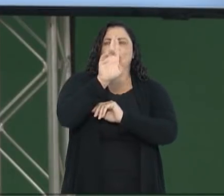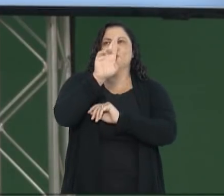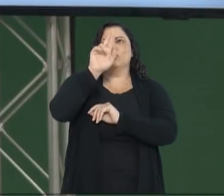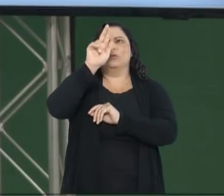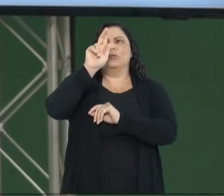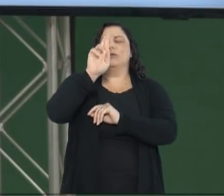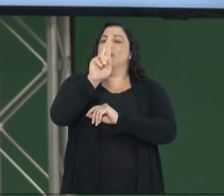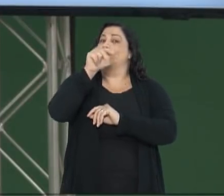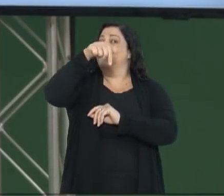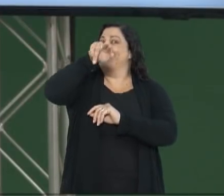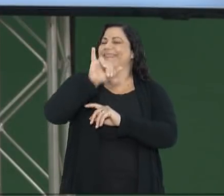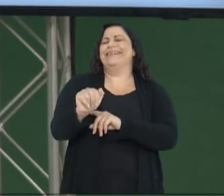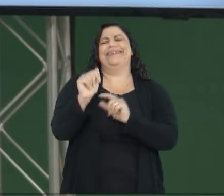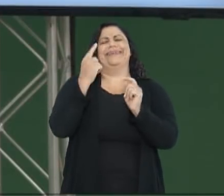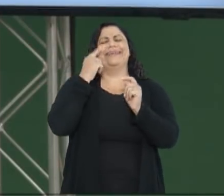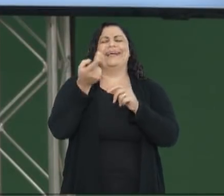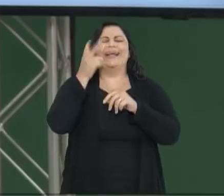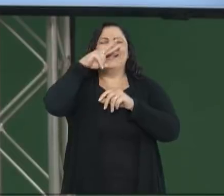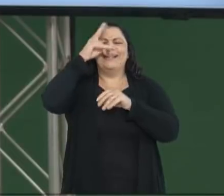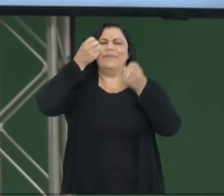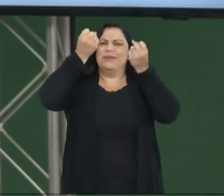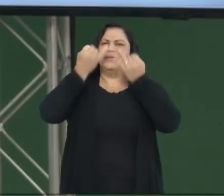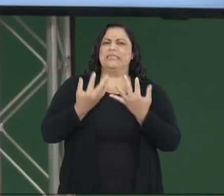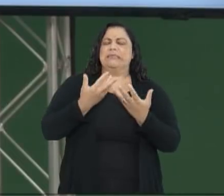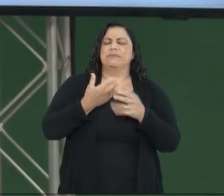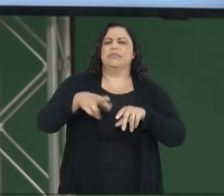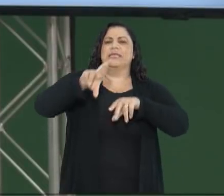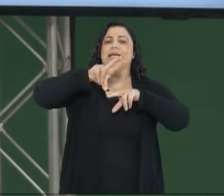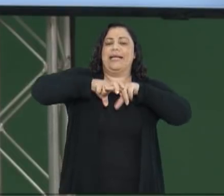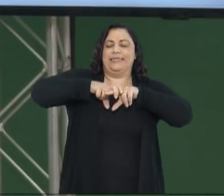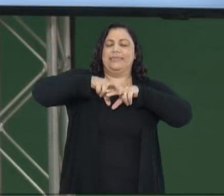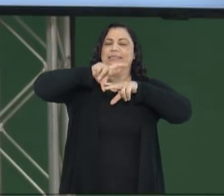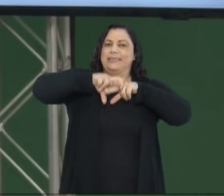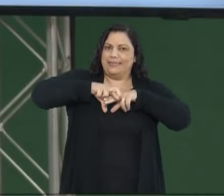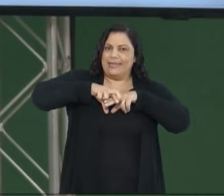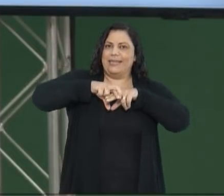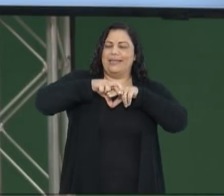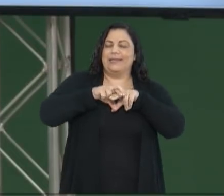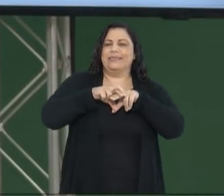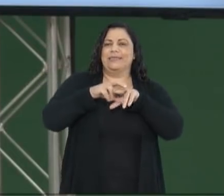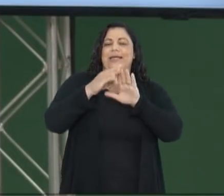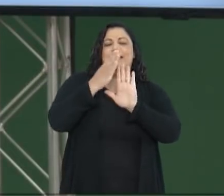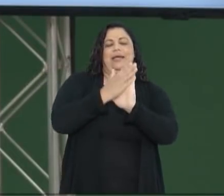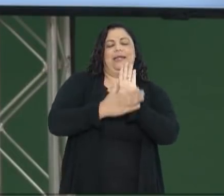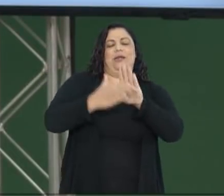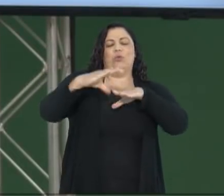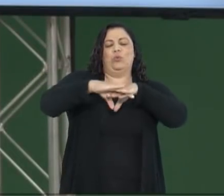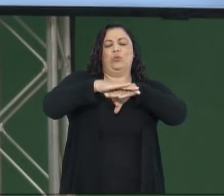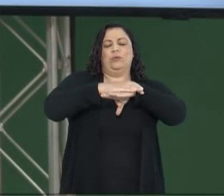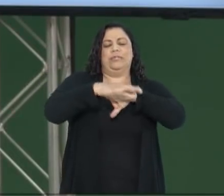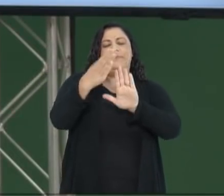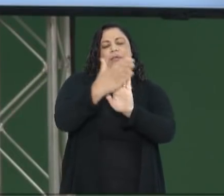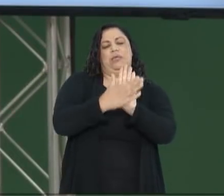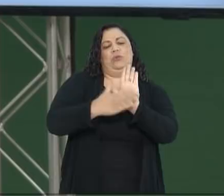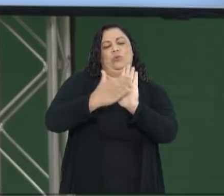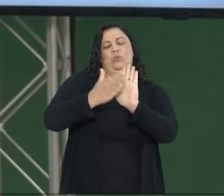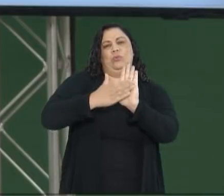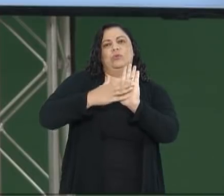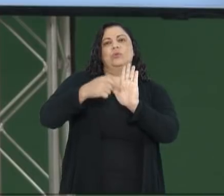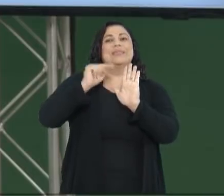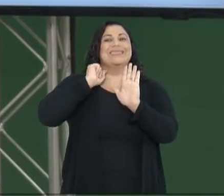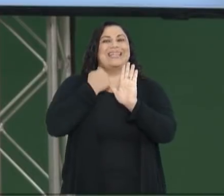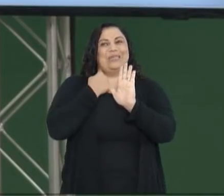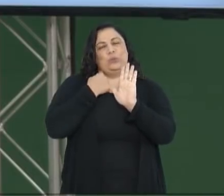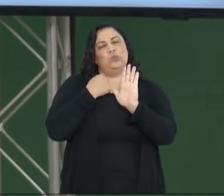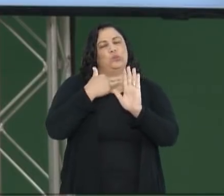cruzadas e apontar a sola do sapato é considerado um desrespeito. Por quê? Porque para eles a sola do sapato é algo sujo, que não deve ser mostrado.